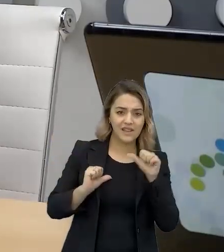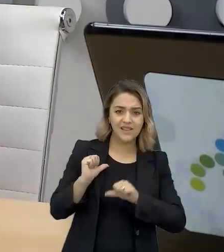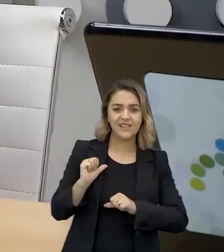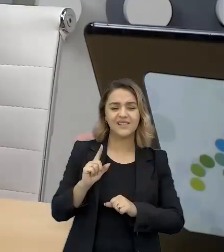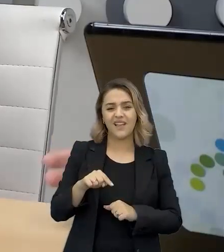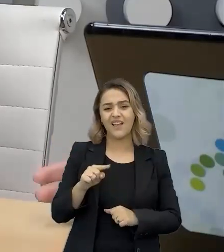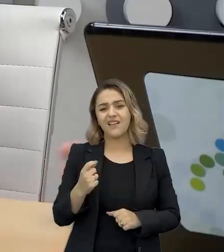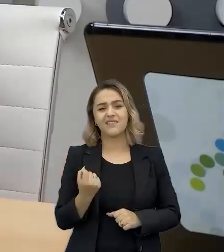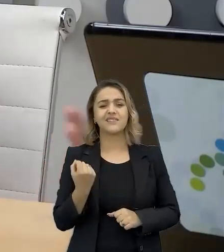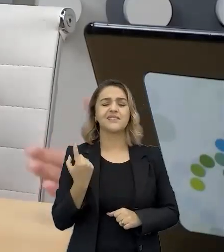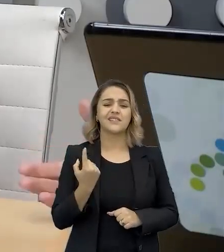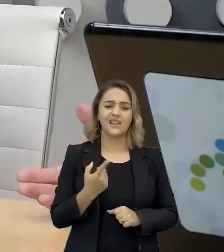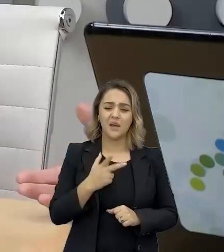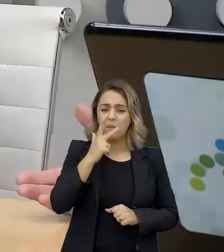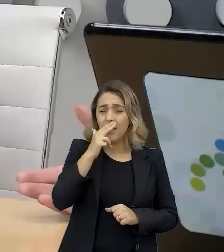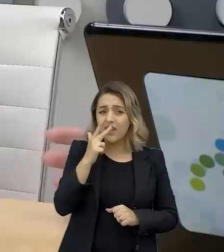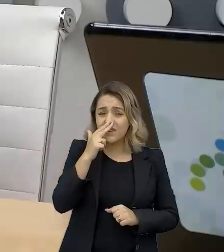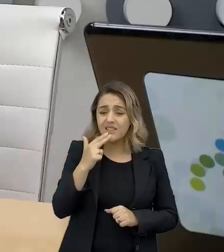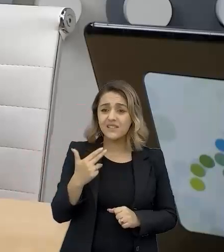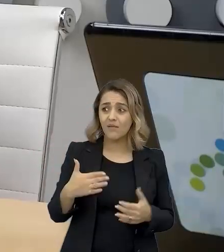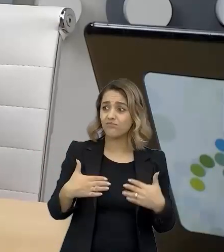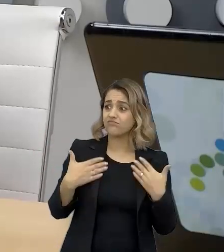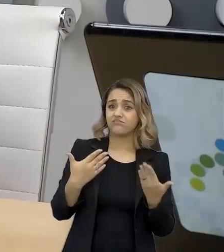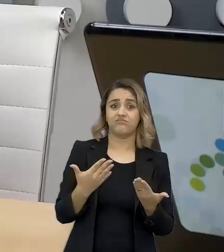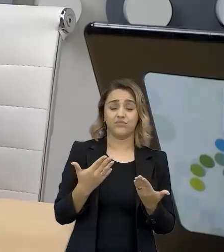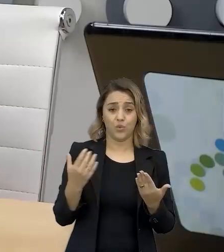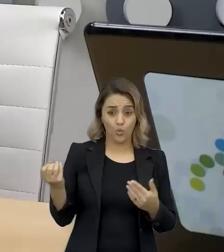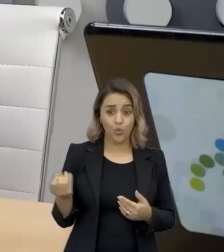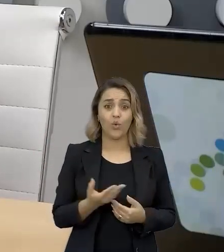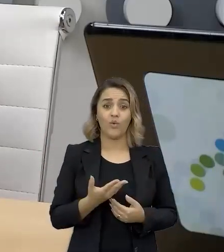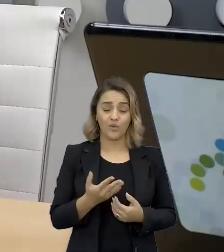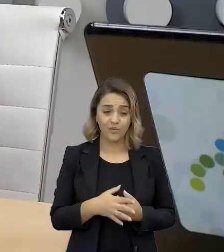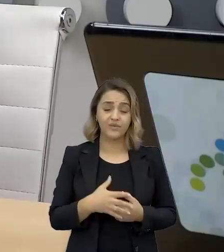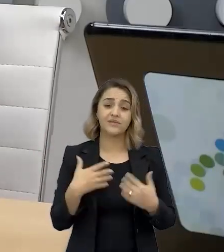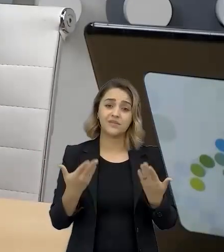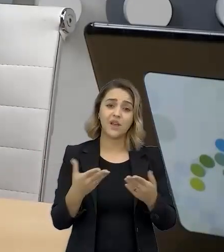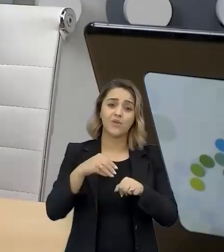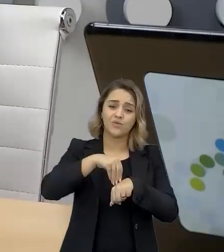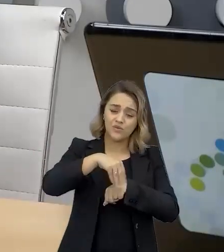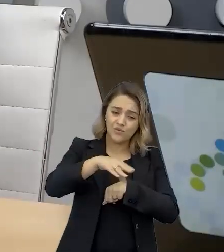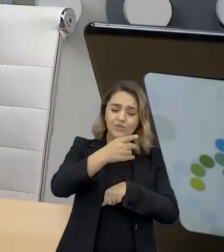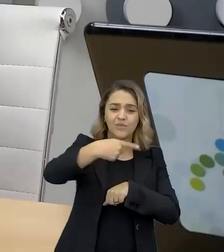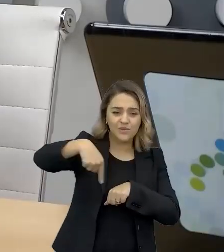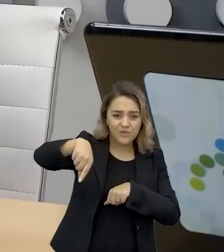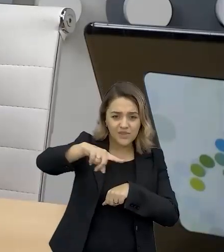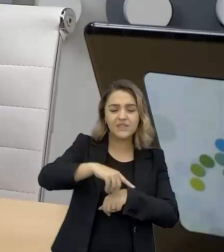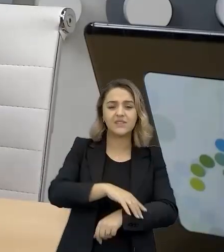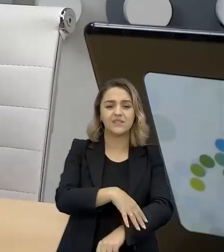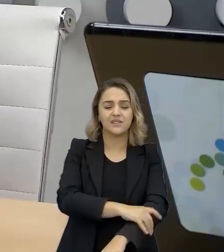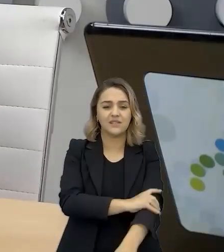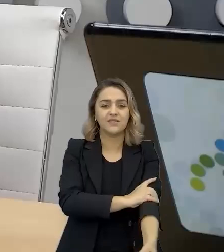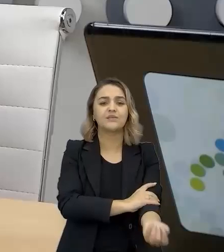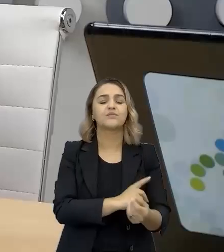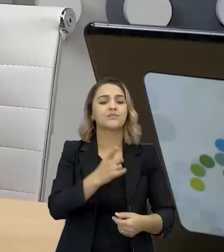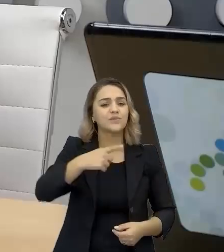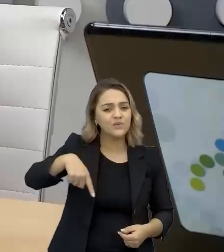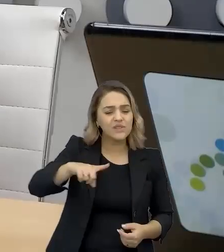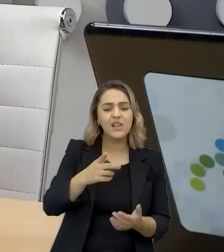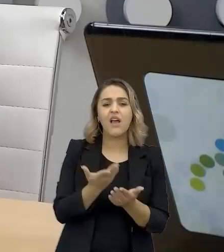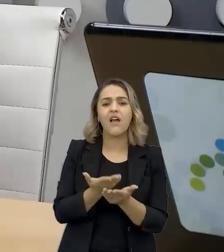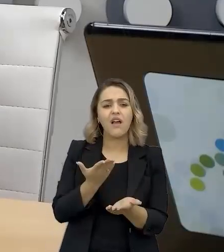estranhamento. Sim, tudo que é novo tudo assusta. que é novo assusta, né? Então, assim, a gente está dando sugestões para vocês, tá? Para ficar uma